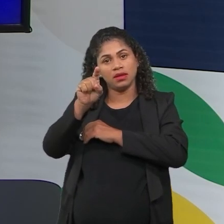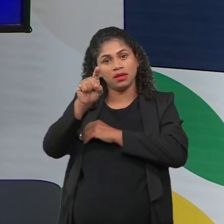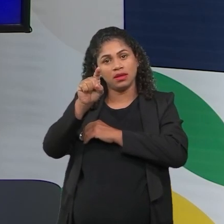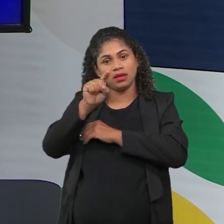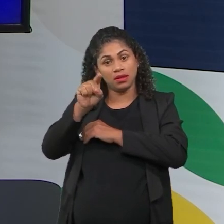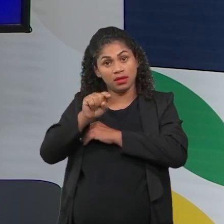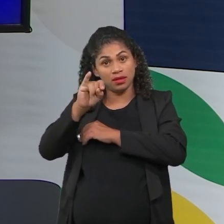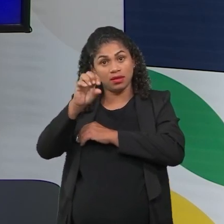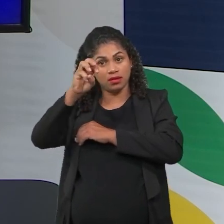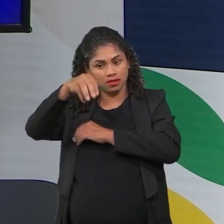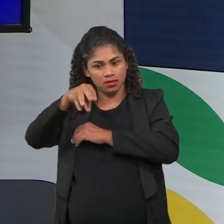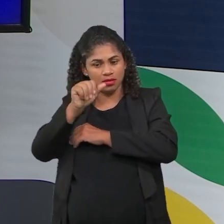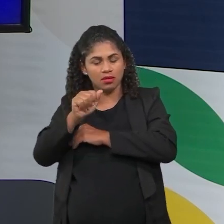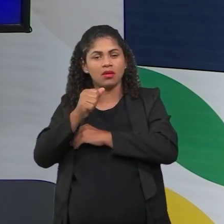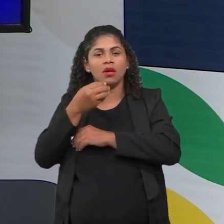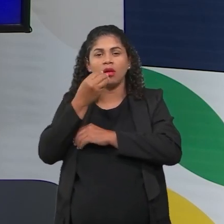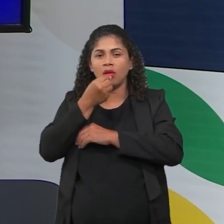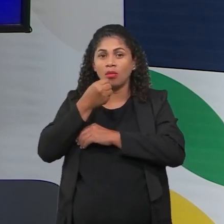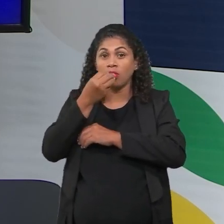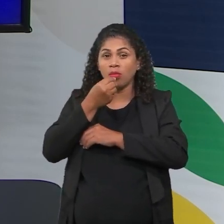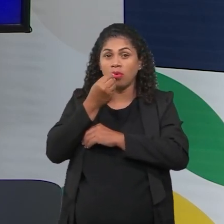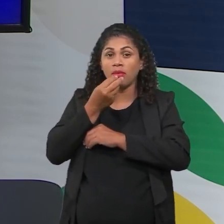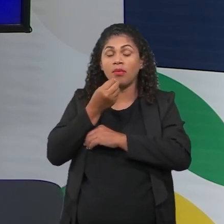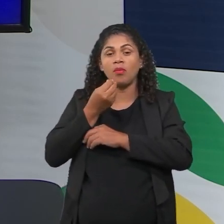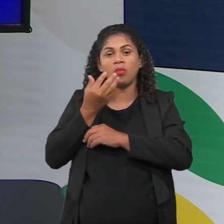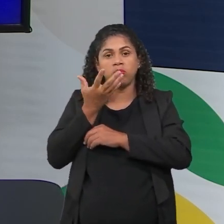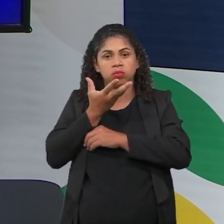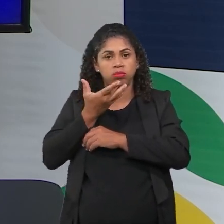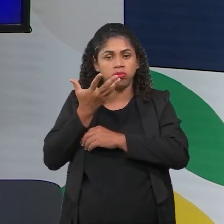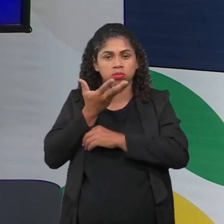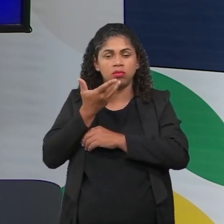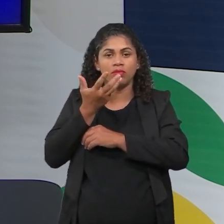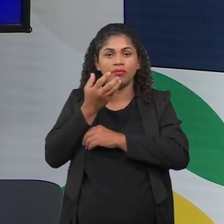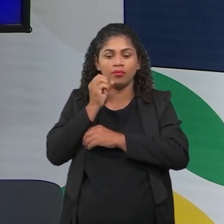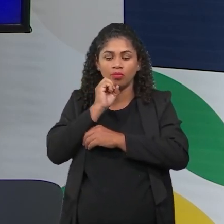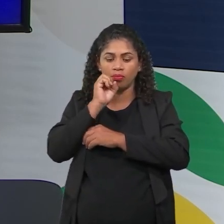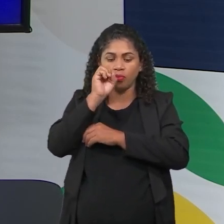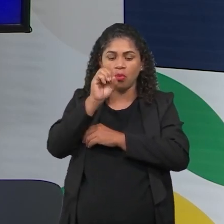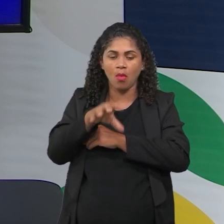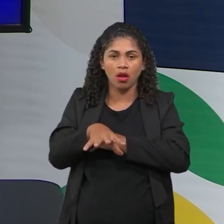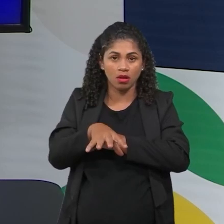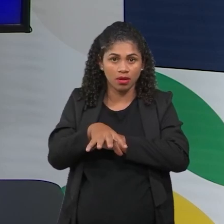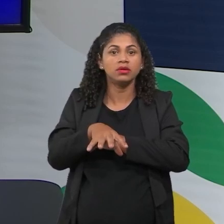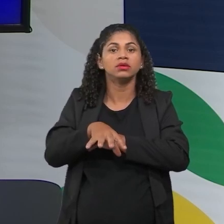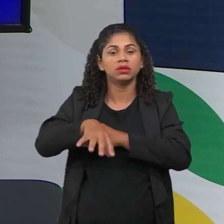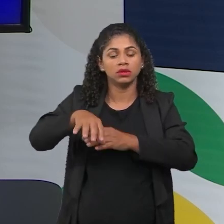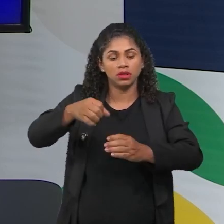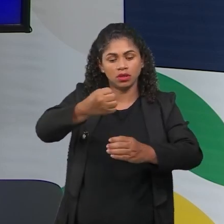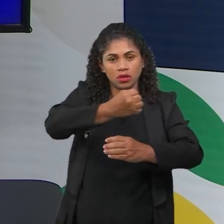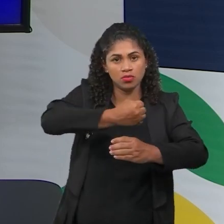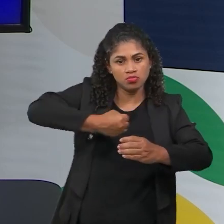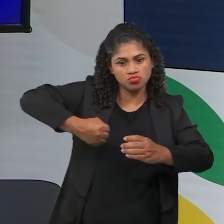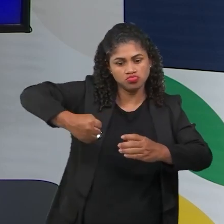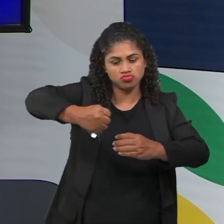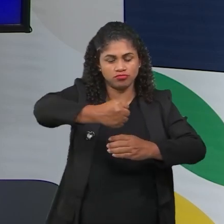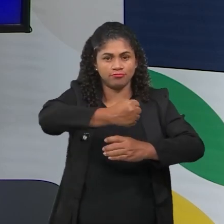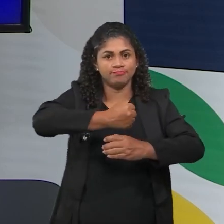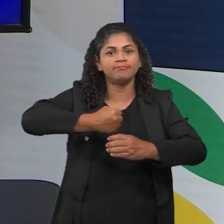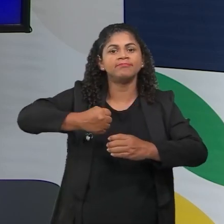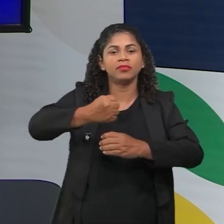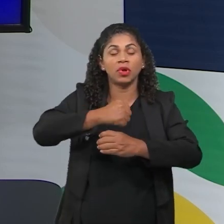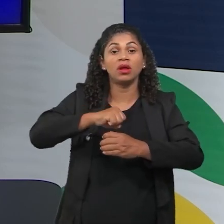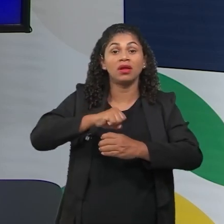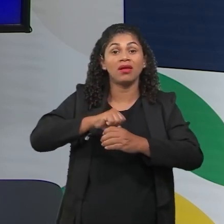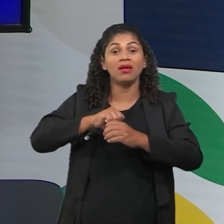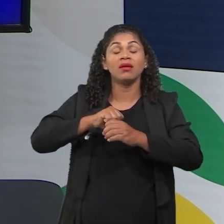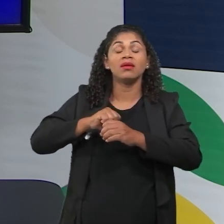de fermentação. Então, elas mastigam, depois elas jogam ali no vaso, misturam com água e deixam fermentando ali de 2